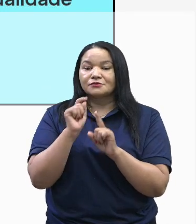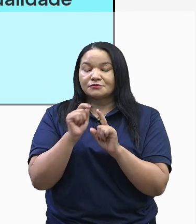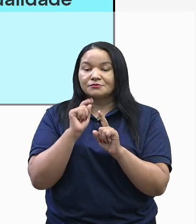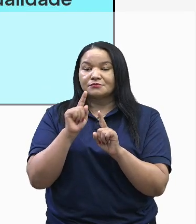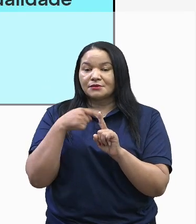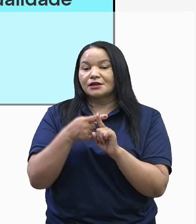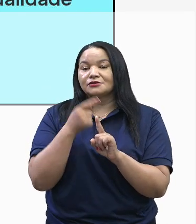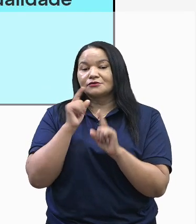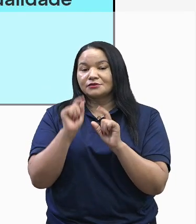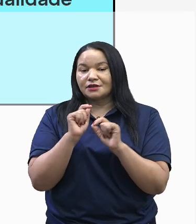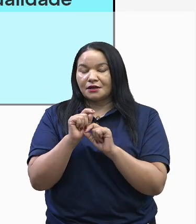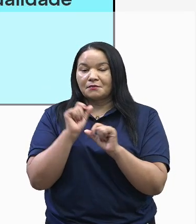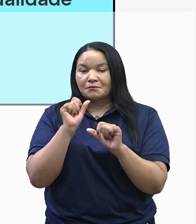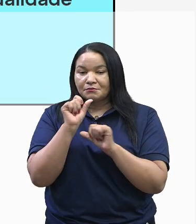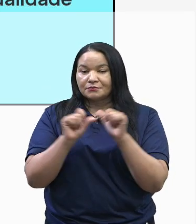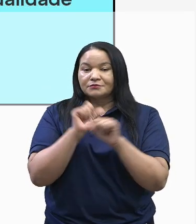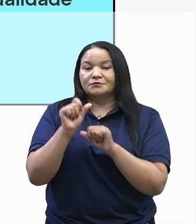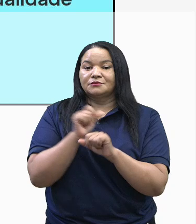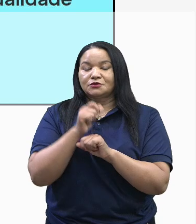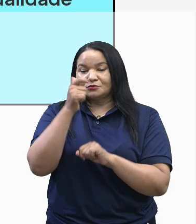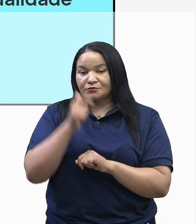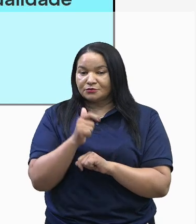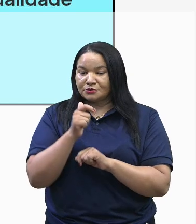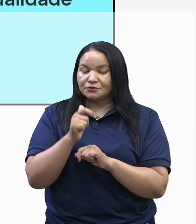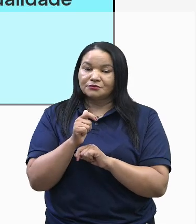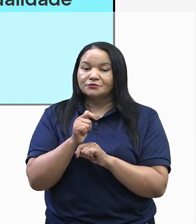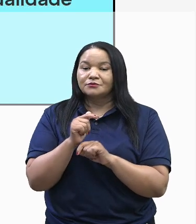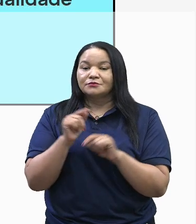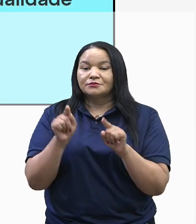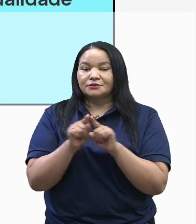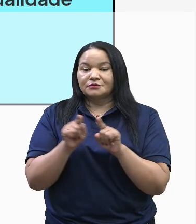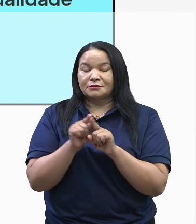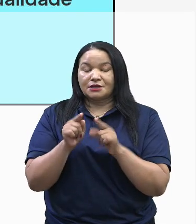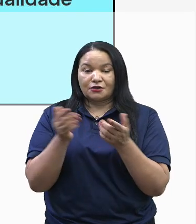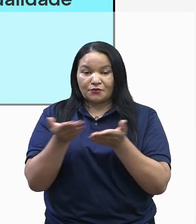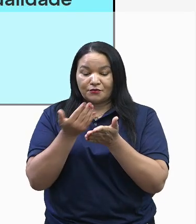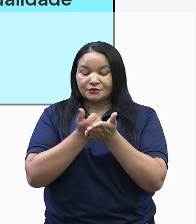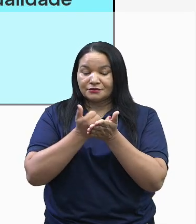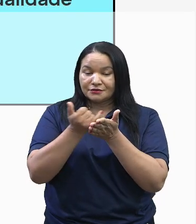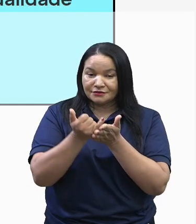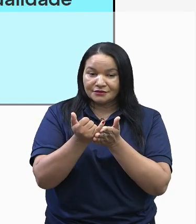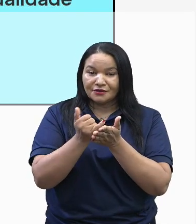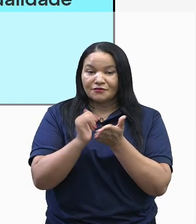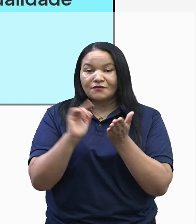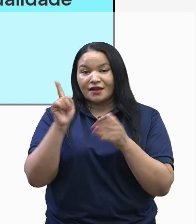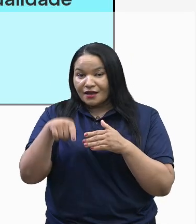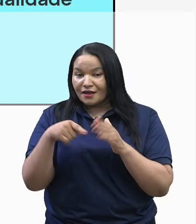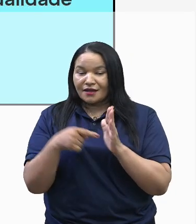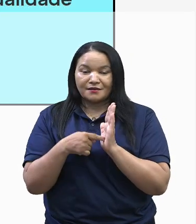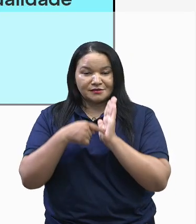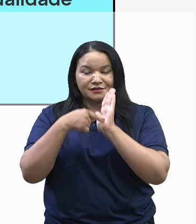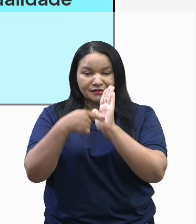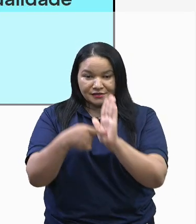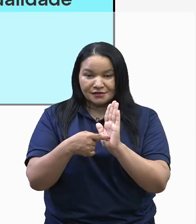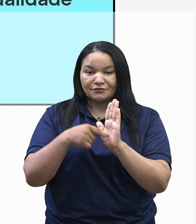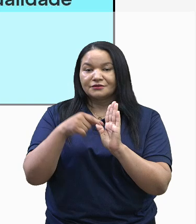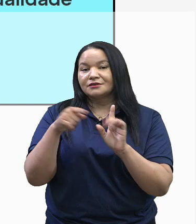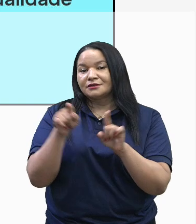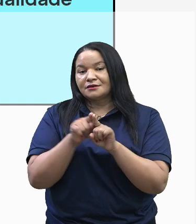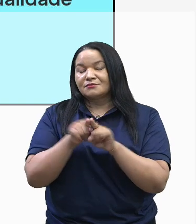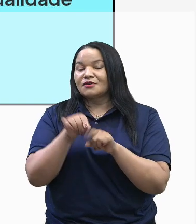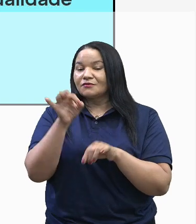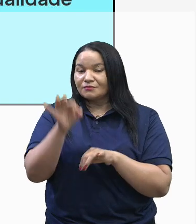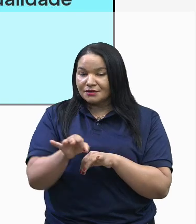de transformação pessoal e social. Então, aqui na introdução, é a apresentação, é uma afirmação da